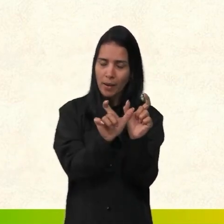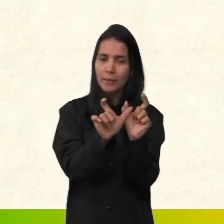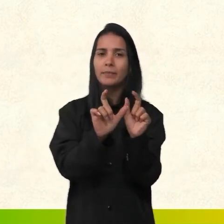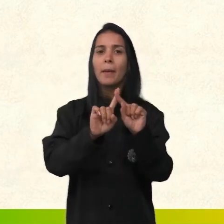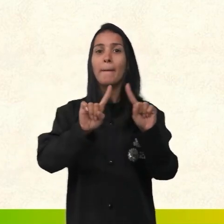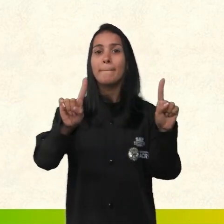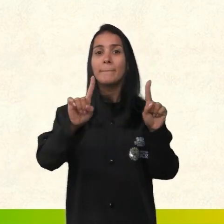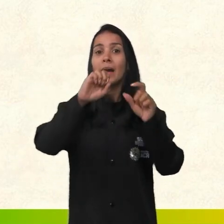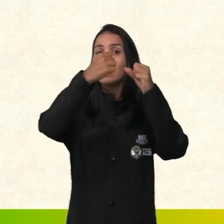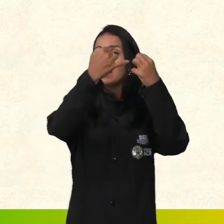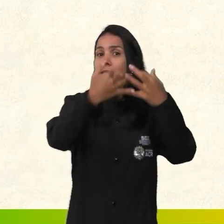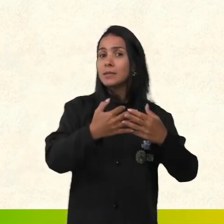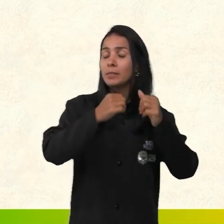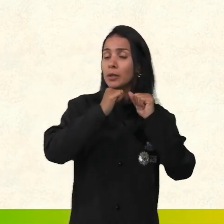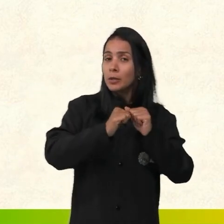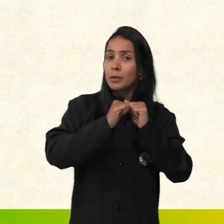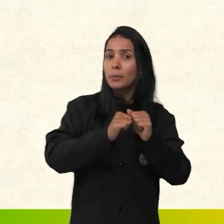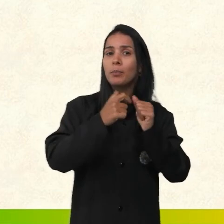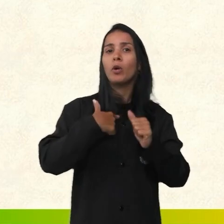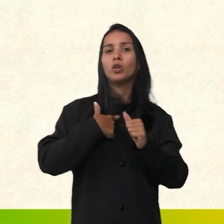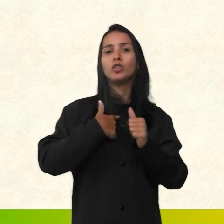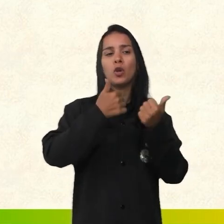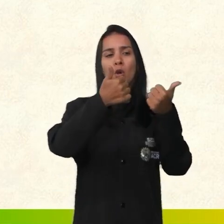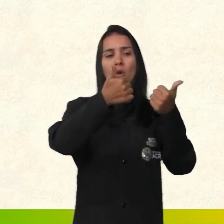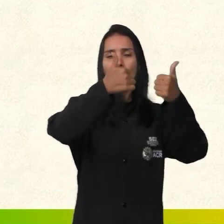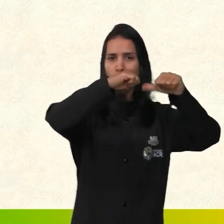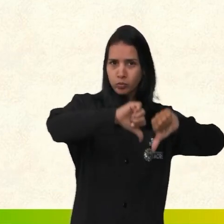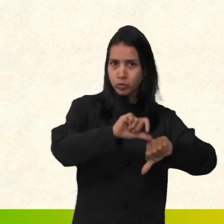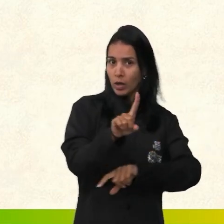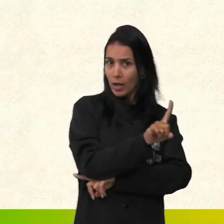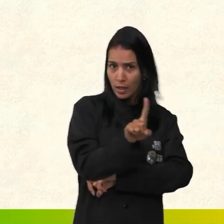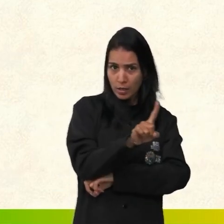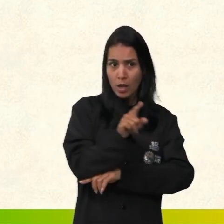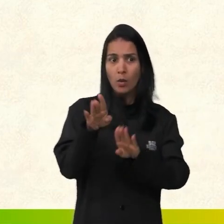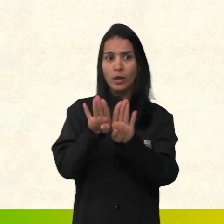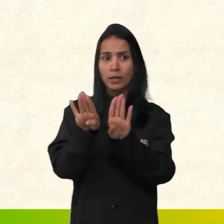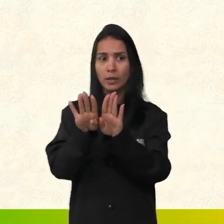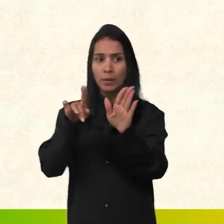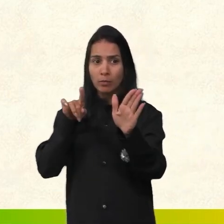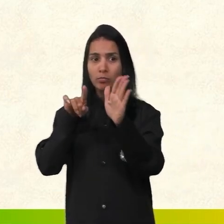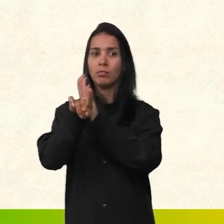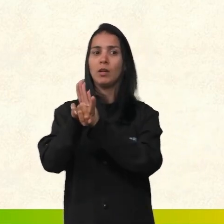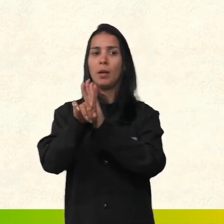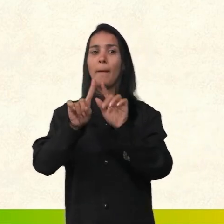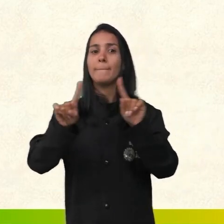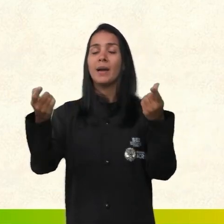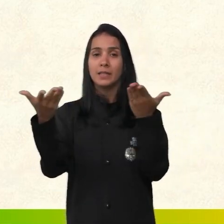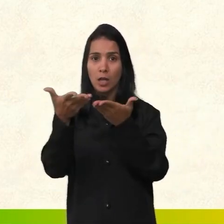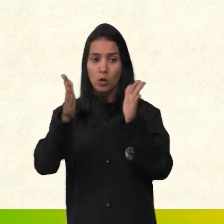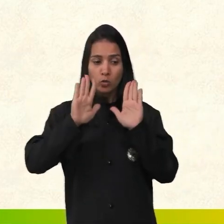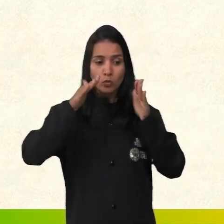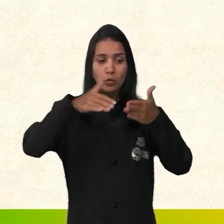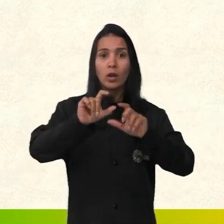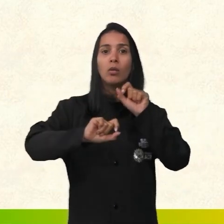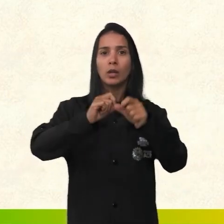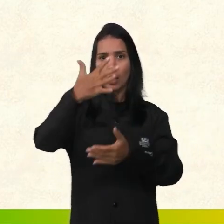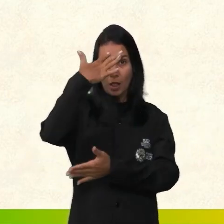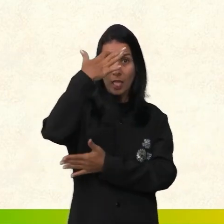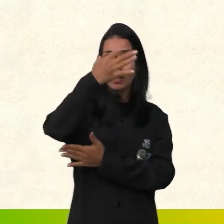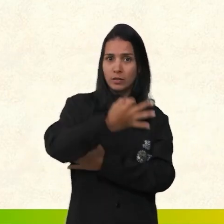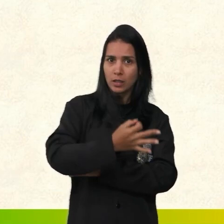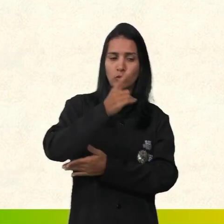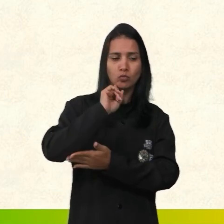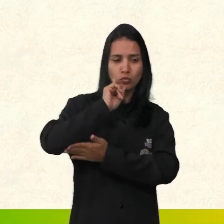e interrogativa, mas agora nós vamos focar na formação da forma afirmativa.